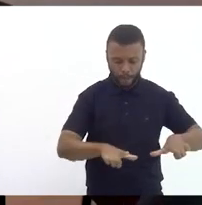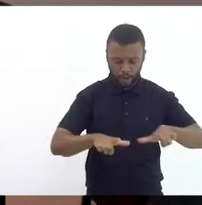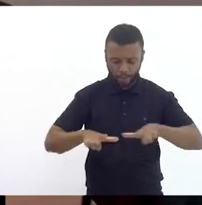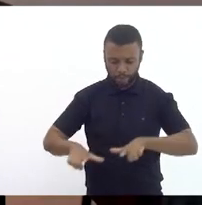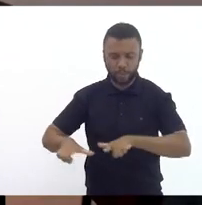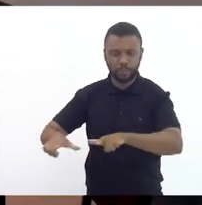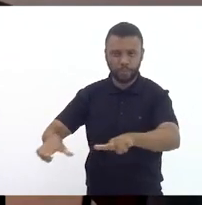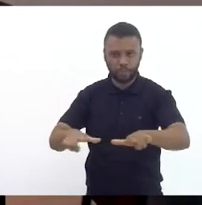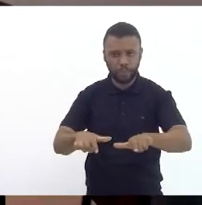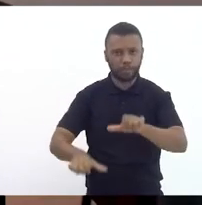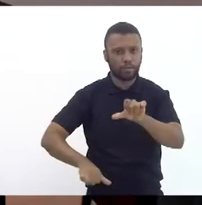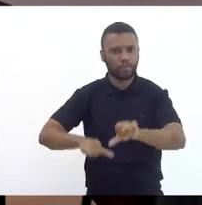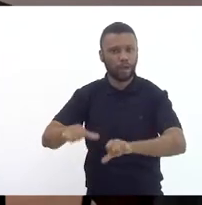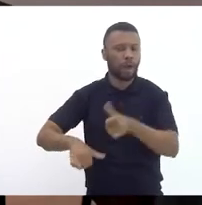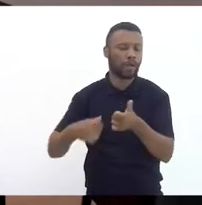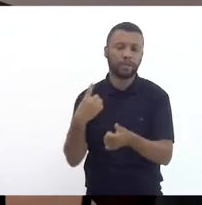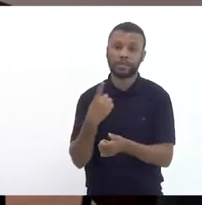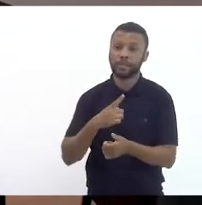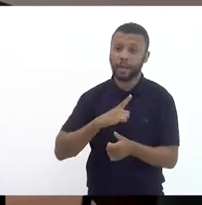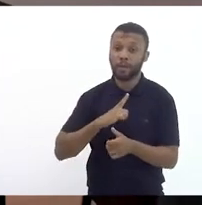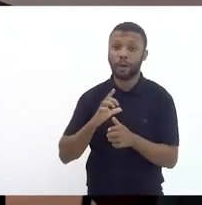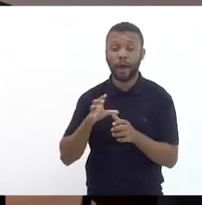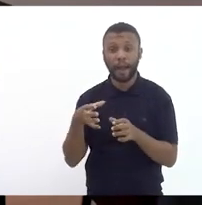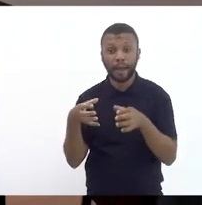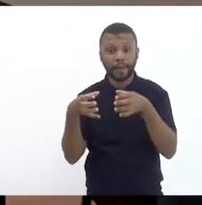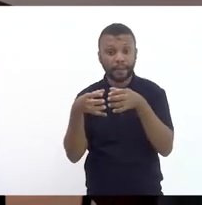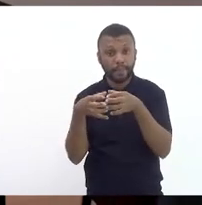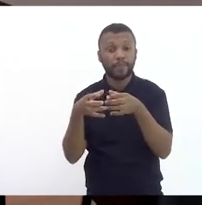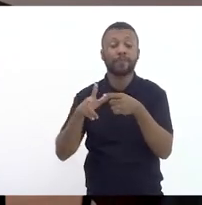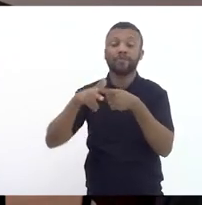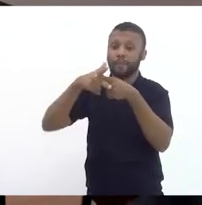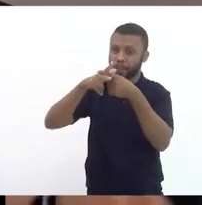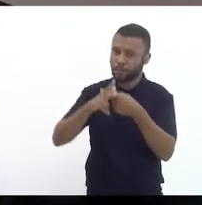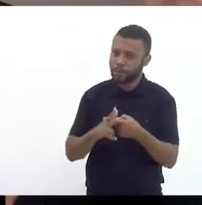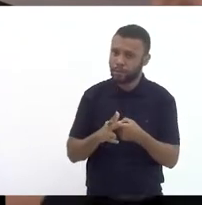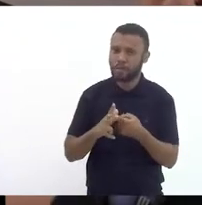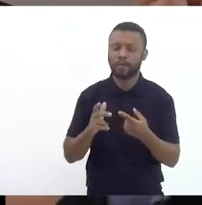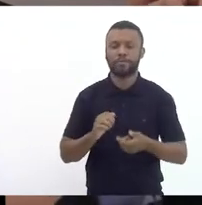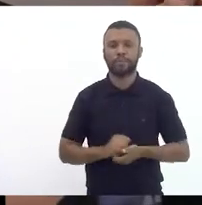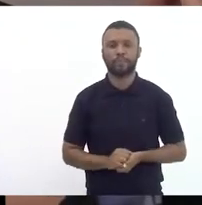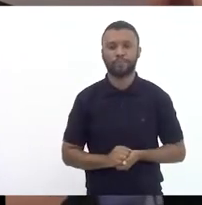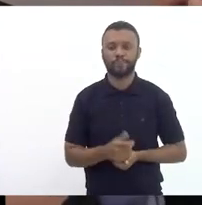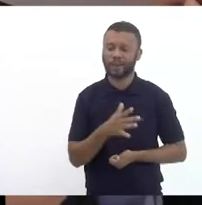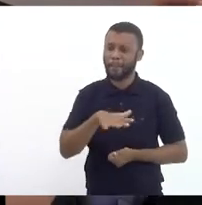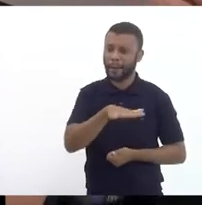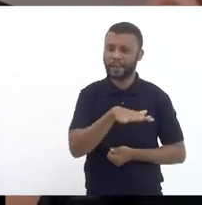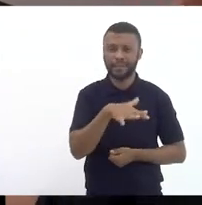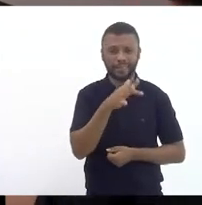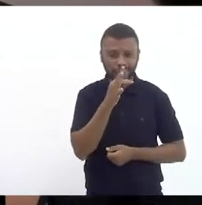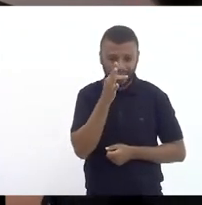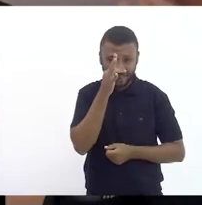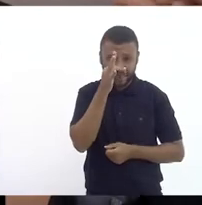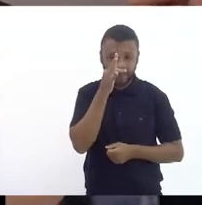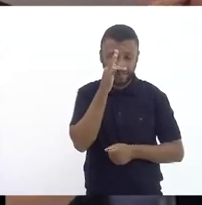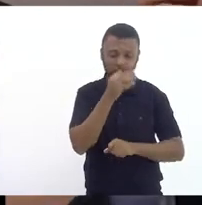nós temos a equipe de manutenção que faz isso. A parte de vegetação